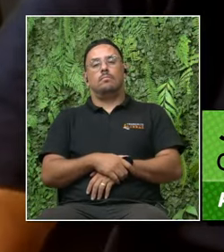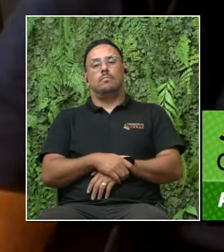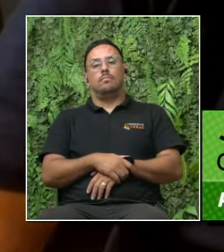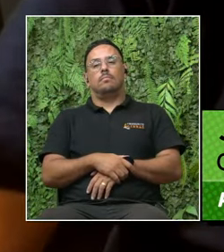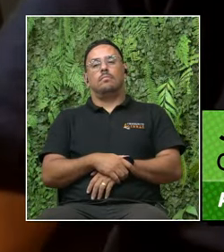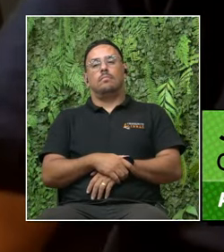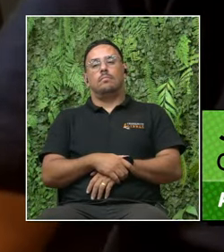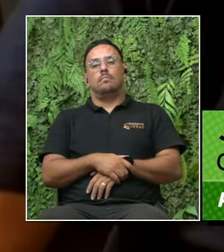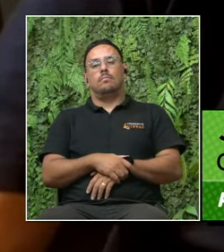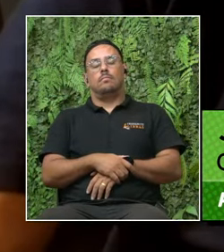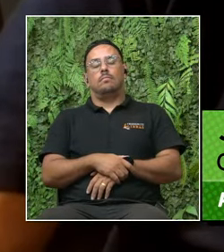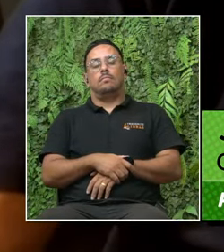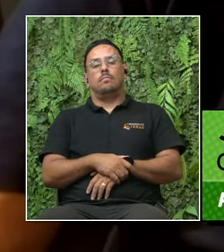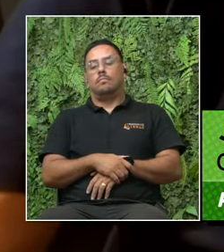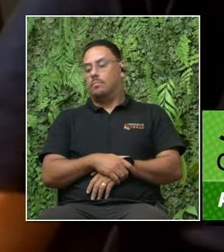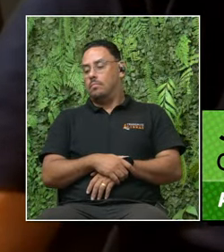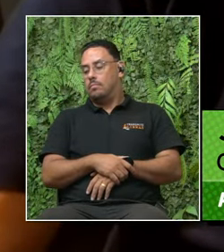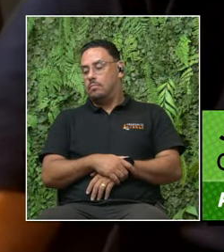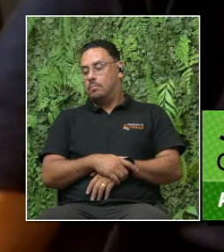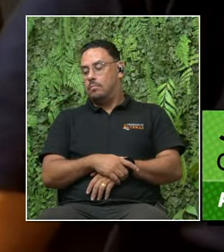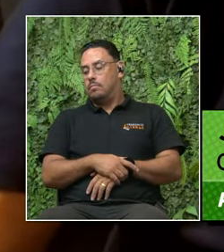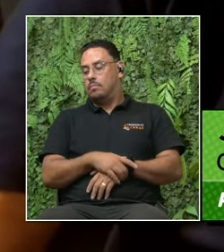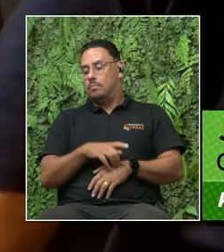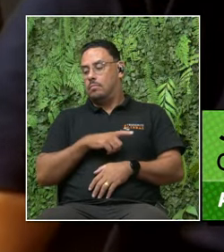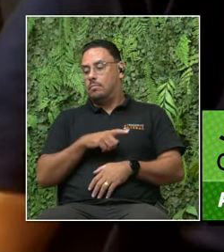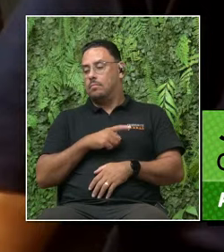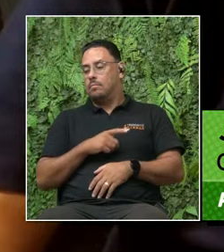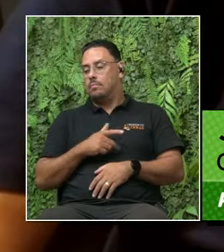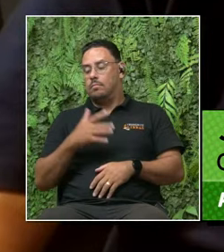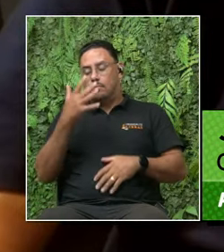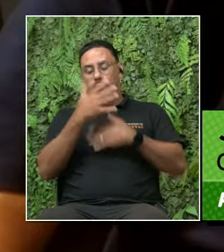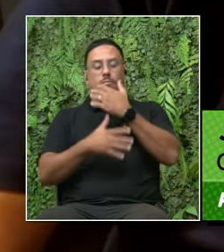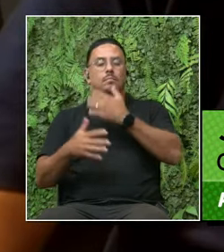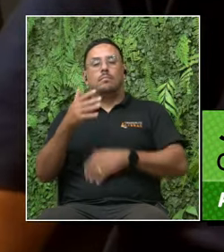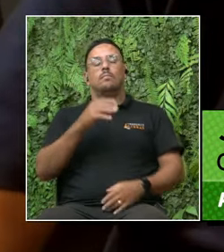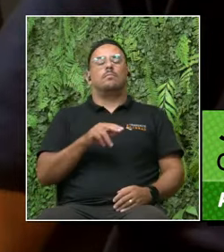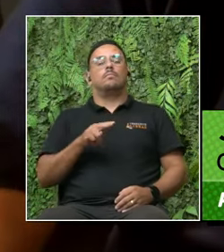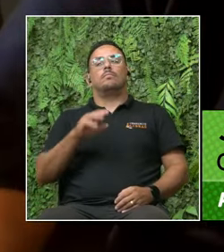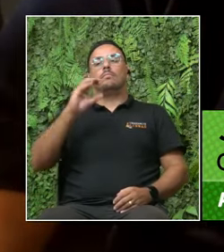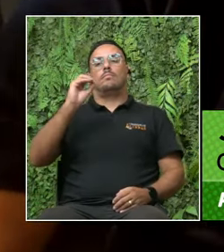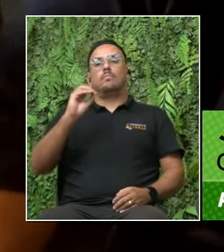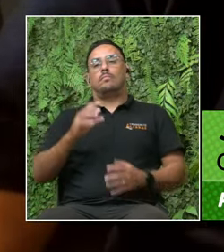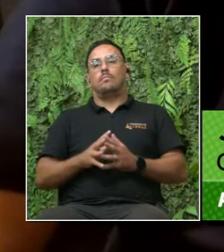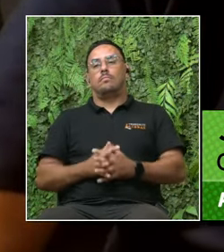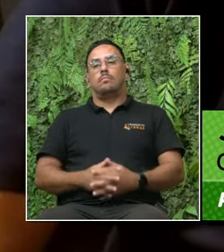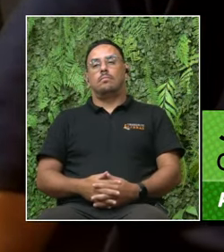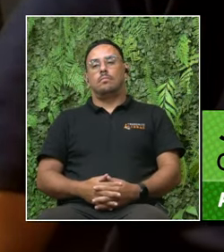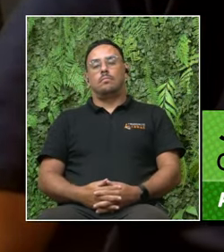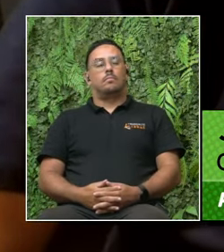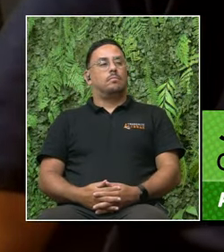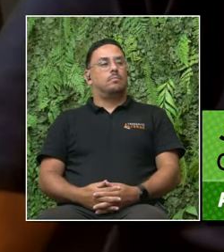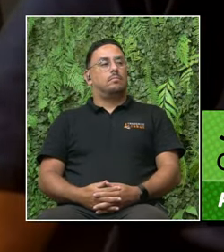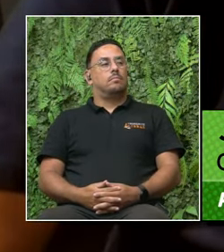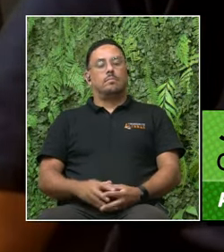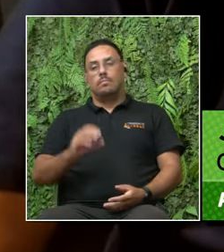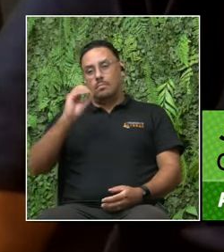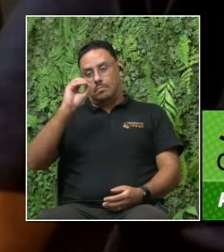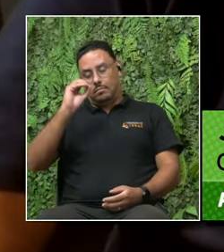agora vai vai vai vai vai vai vamos ter que tocar vinheta de novo né ai ai ai nicolar camon zero